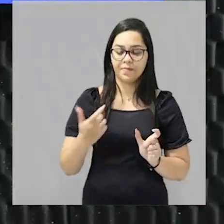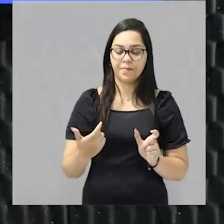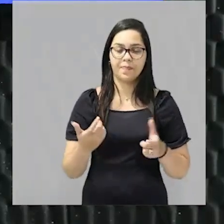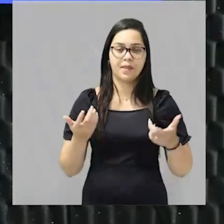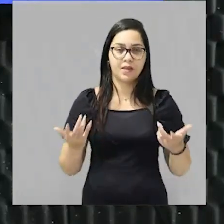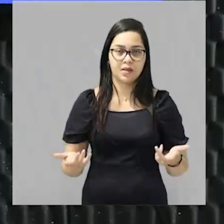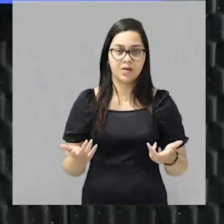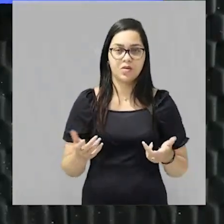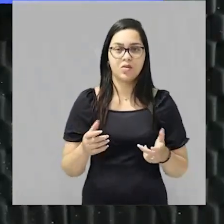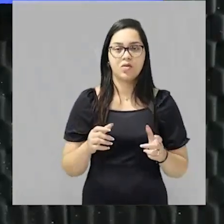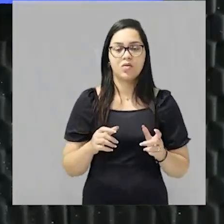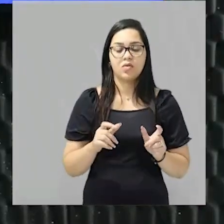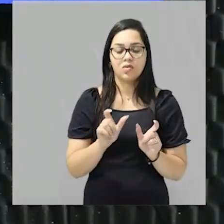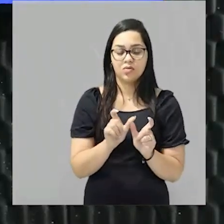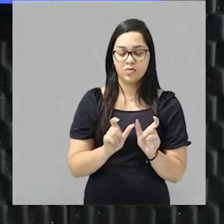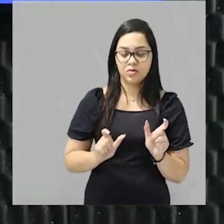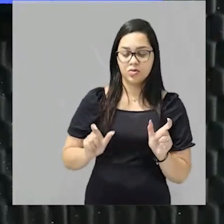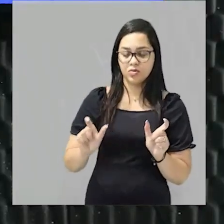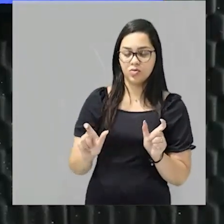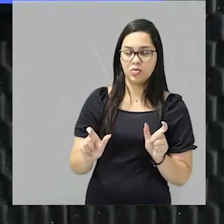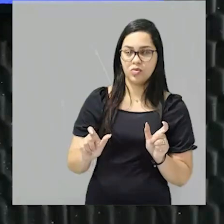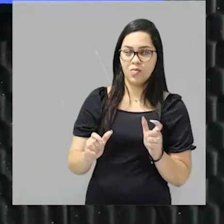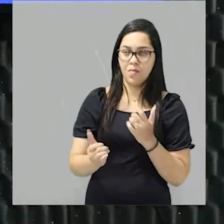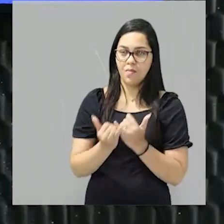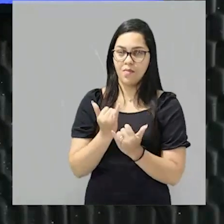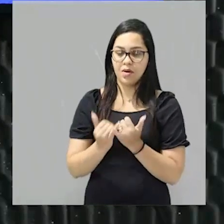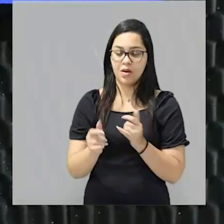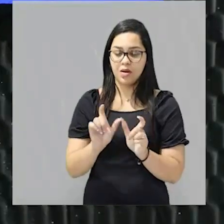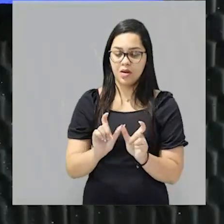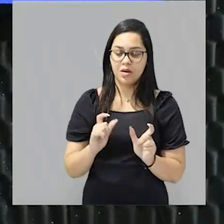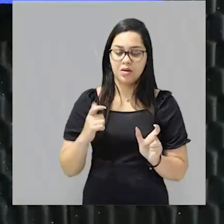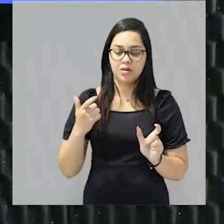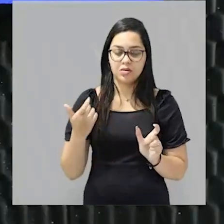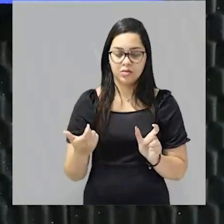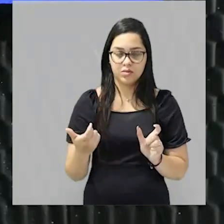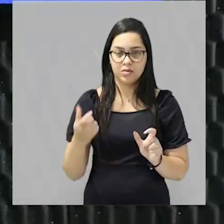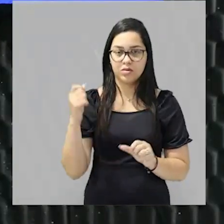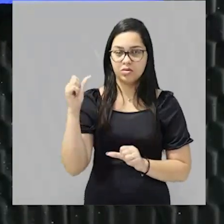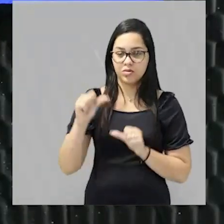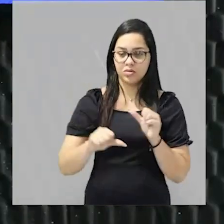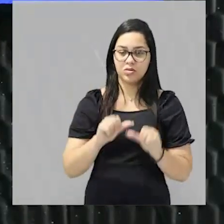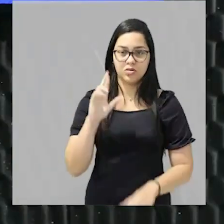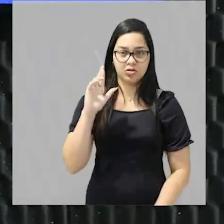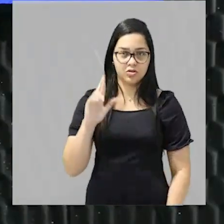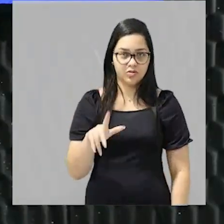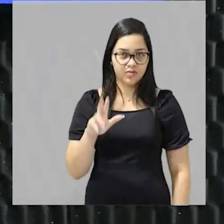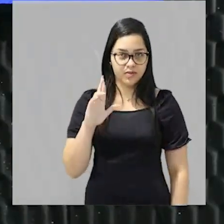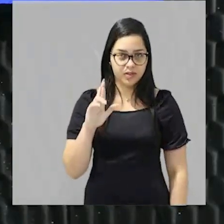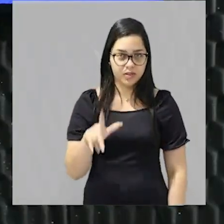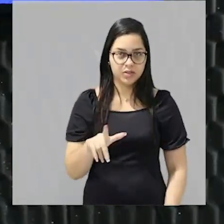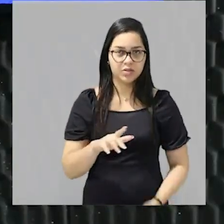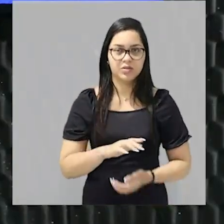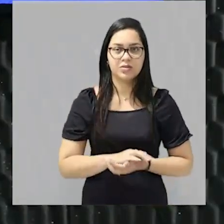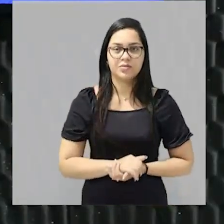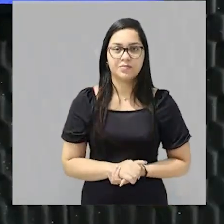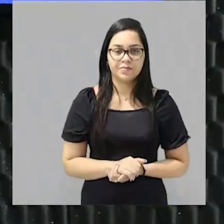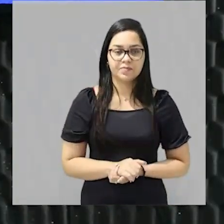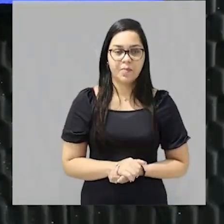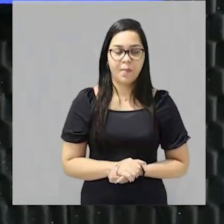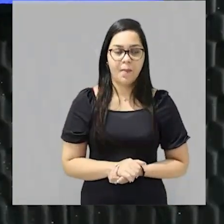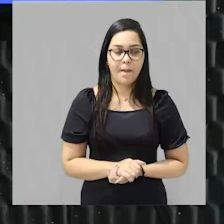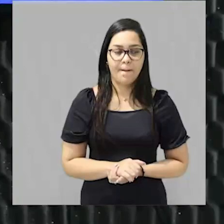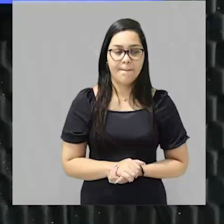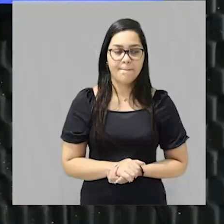Então, sinonímia, a gente trata de sinônimo, parecido. Antonímia, a gente trata de antônimo, oposto,